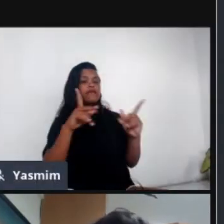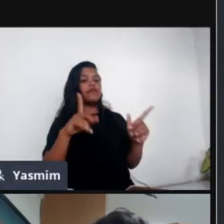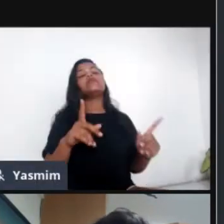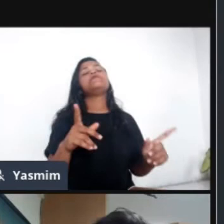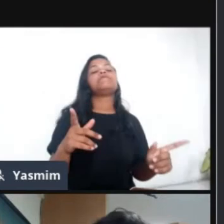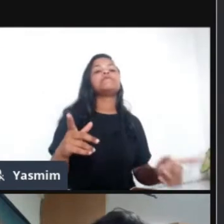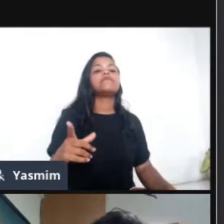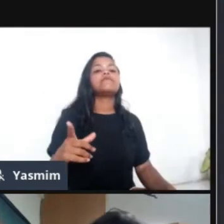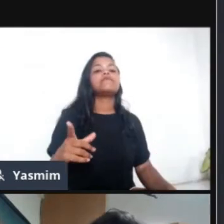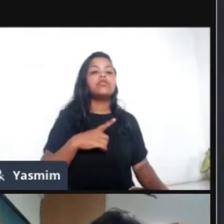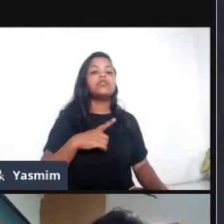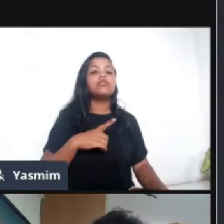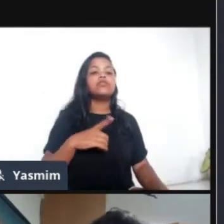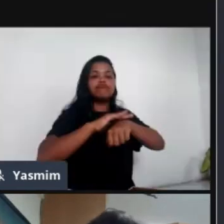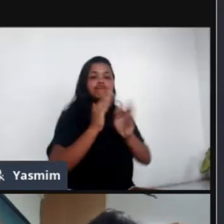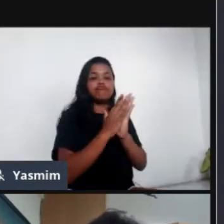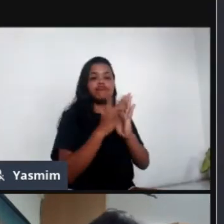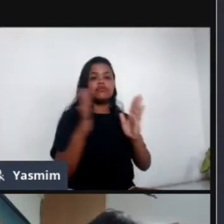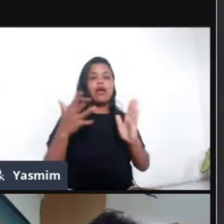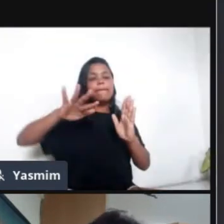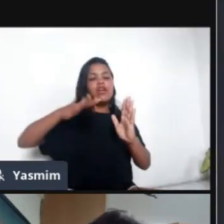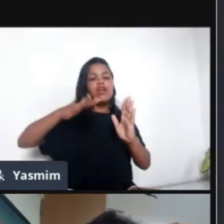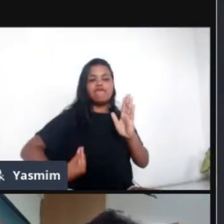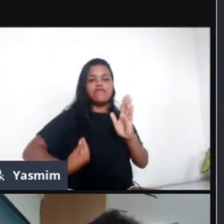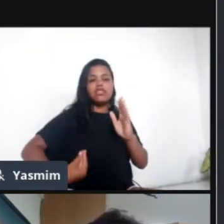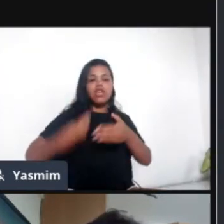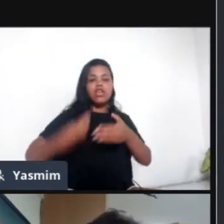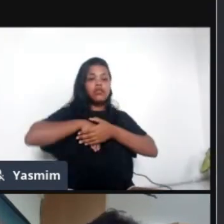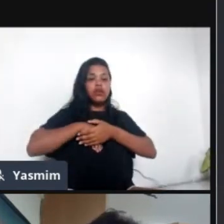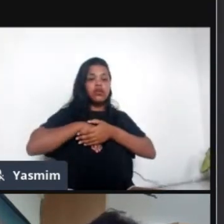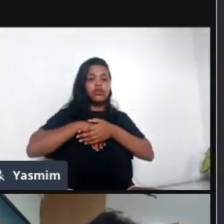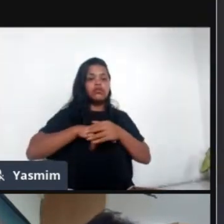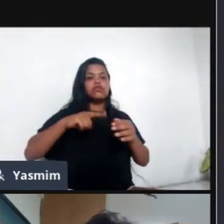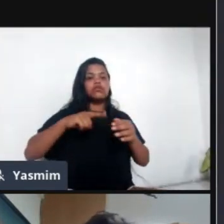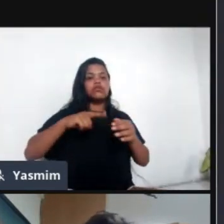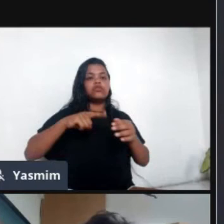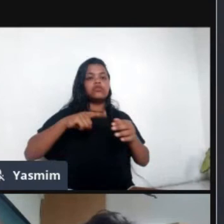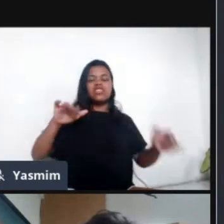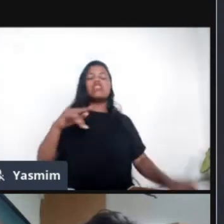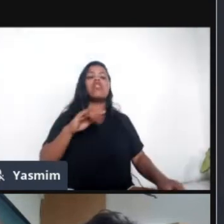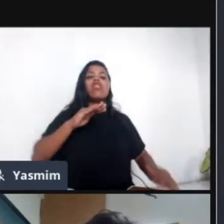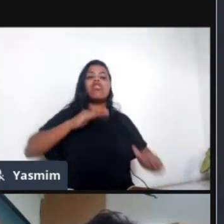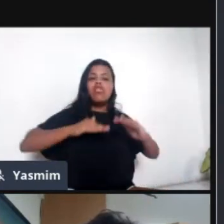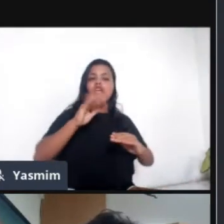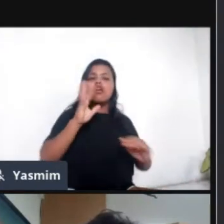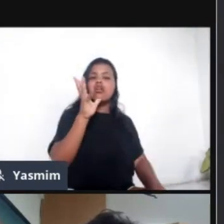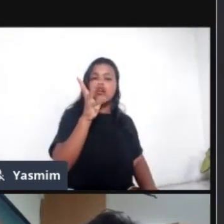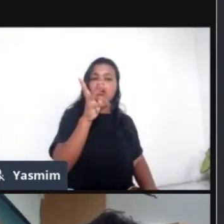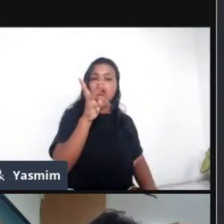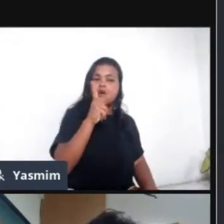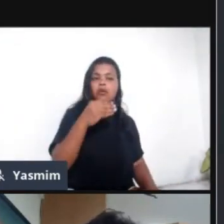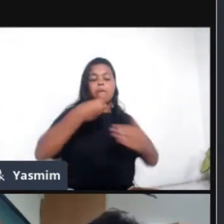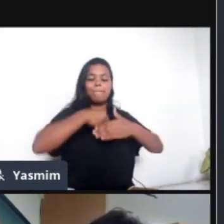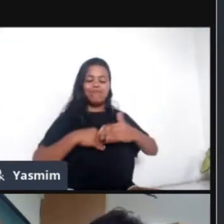meia-vida dentro do nosso organismo, elas são excretadas muito mais lentamente, então isso justificaria o fato de